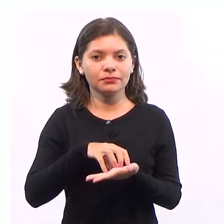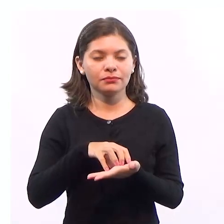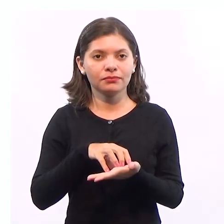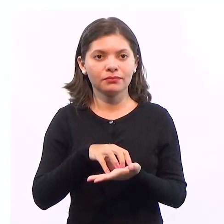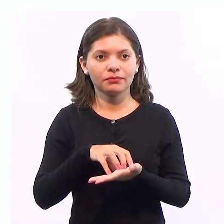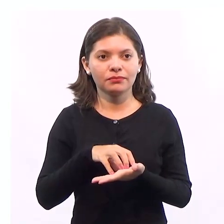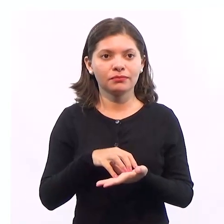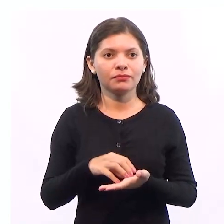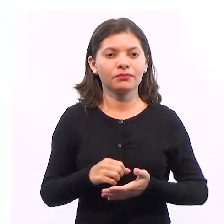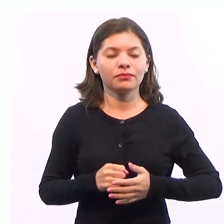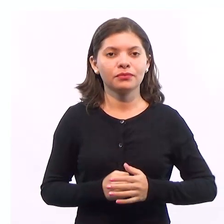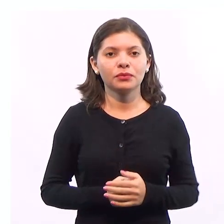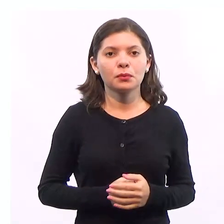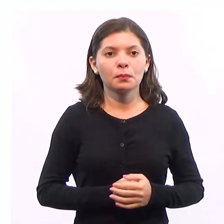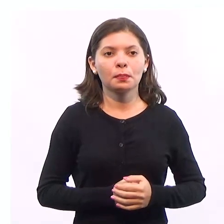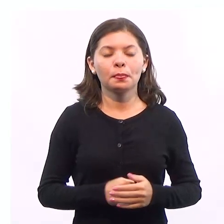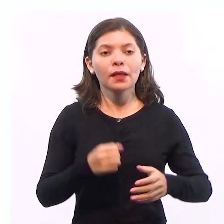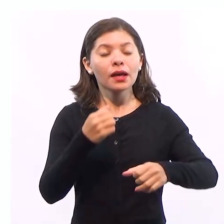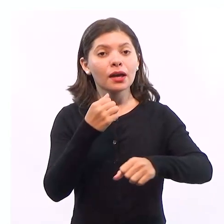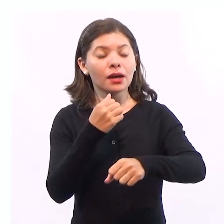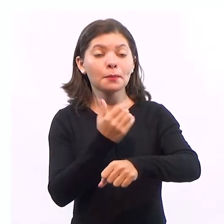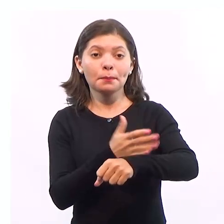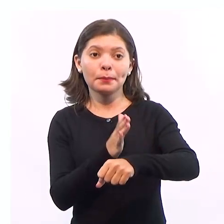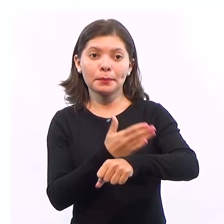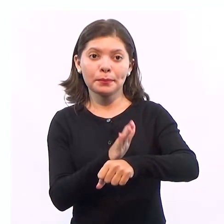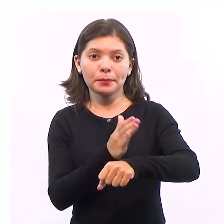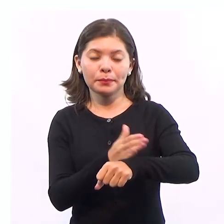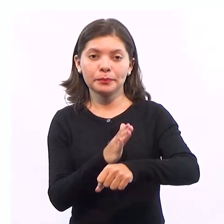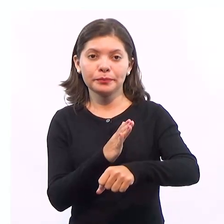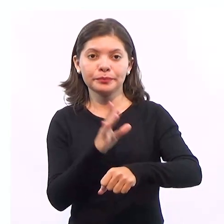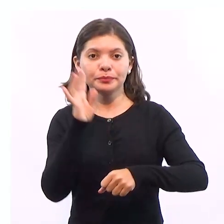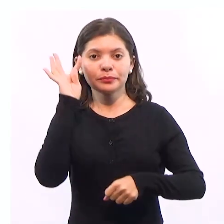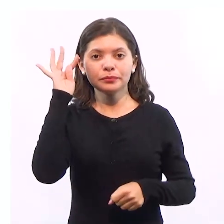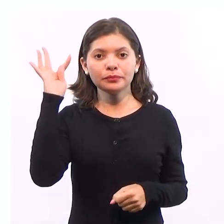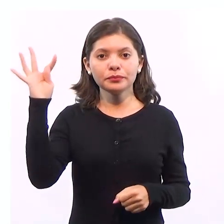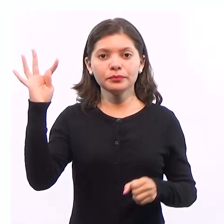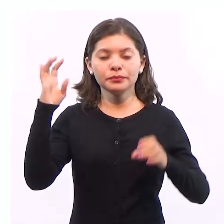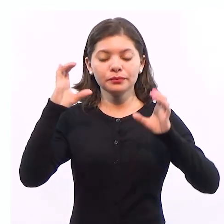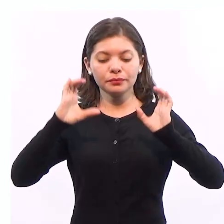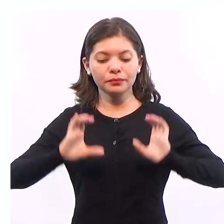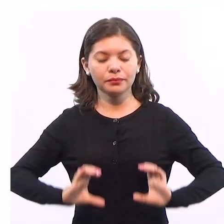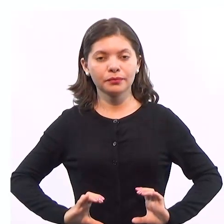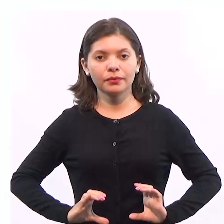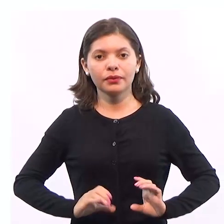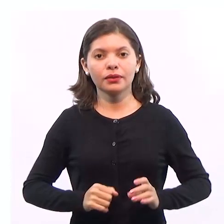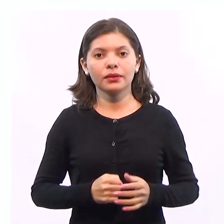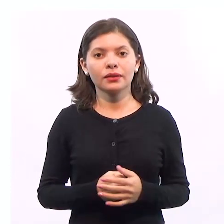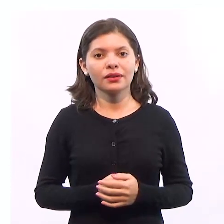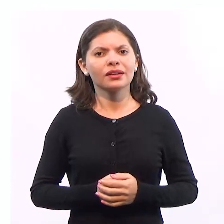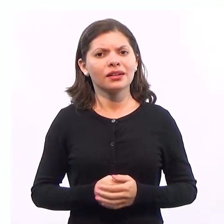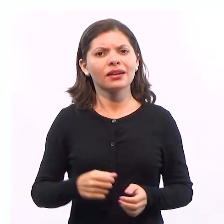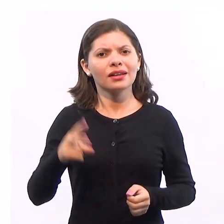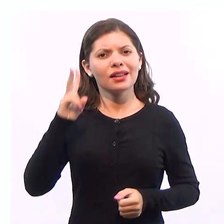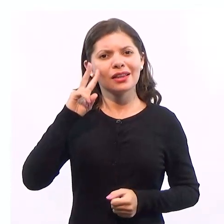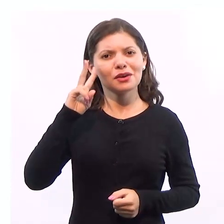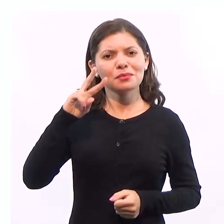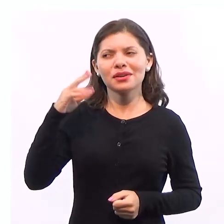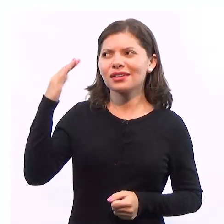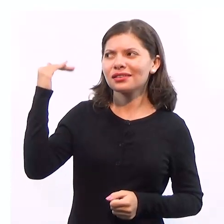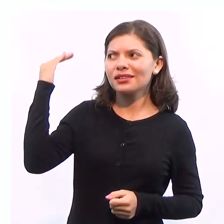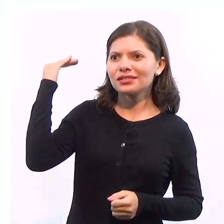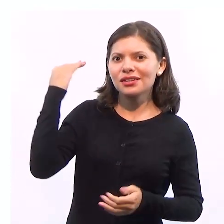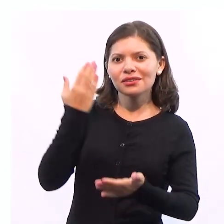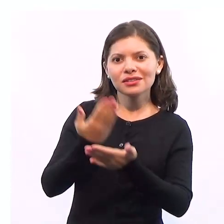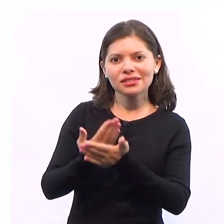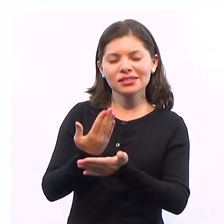das organizações. Ele é um desdobramento prático e operacional da teoria comportamental. Nós falamos lá